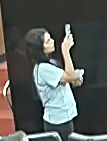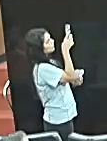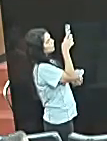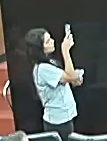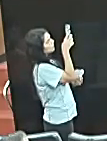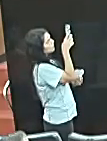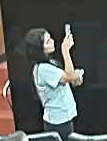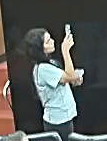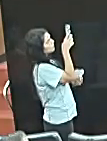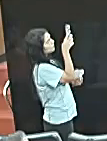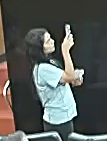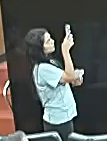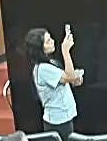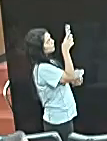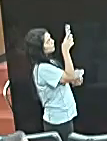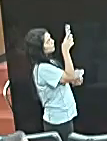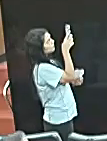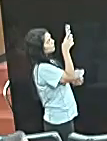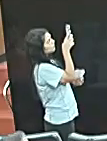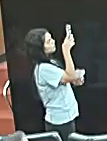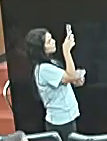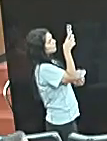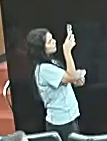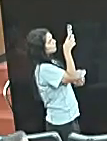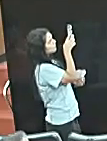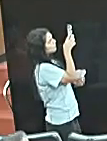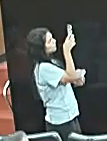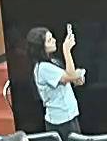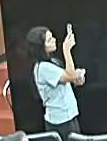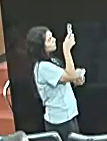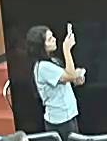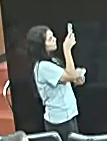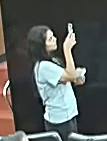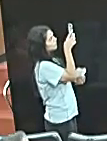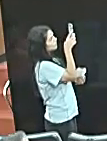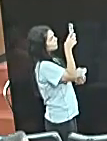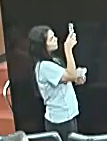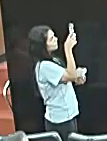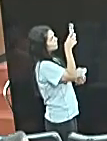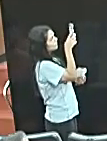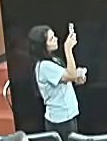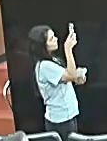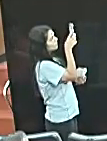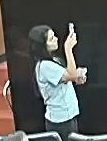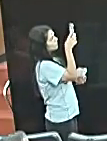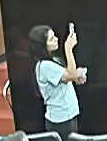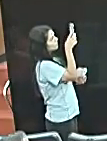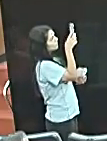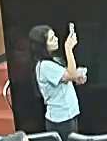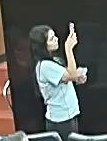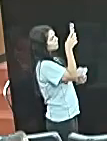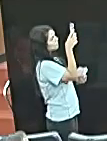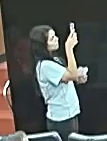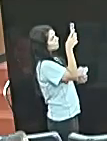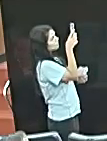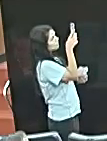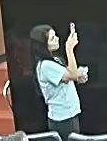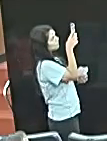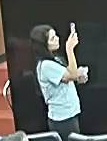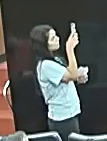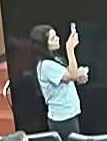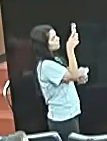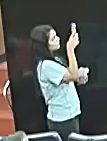que sempre se levantam contra a normatização das regras no sistema prisional